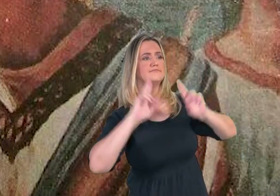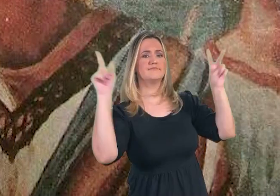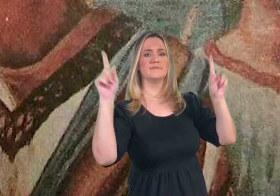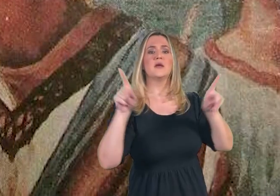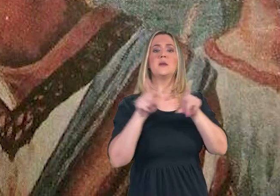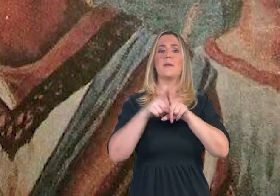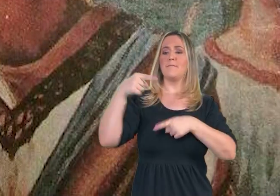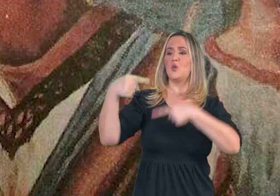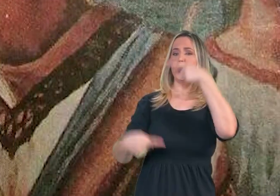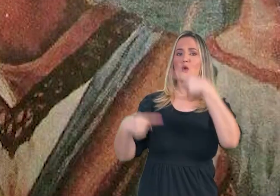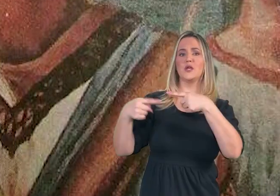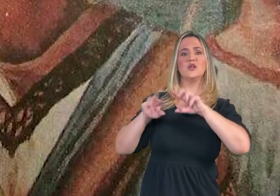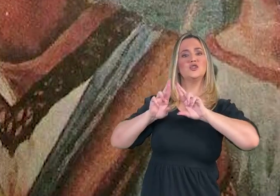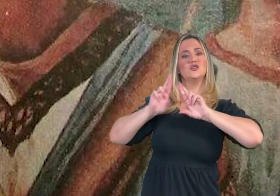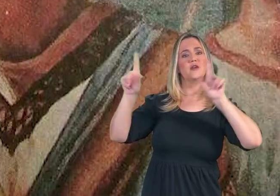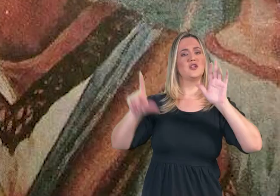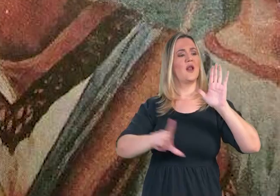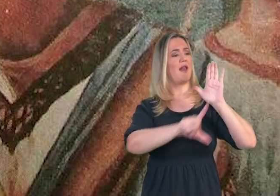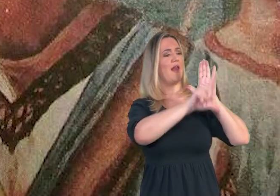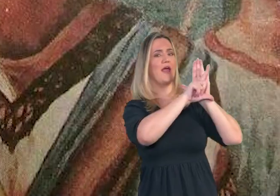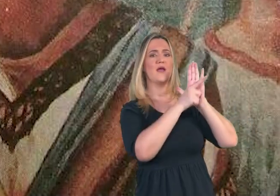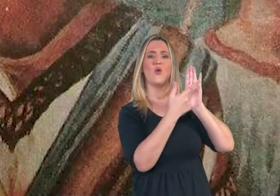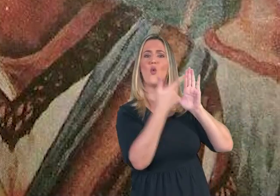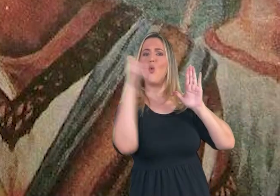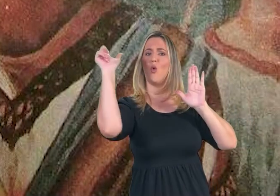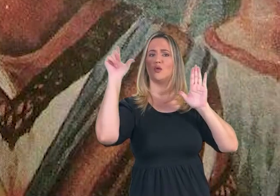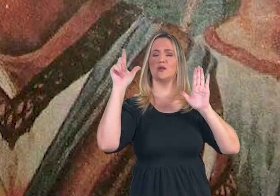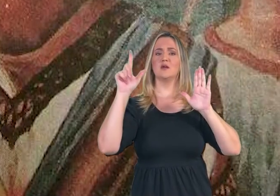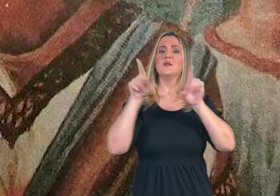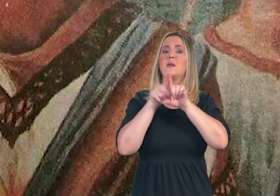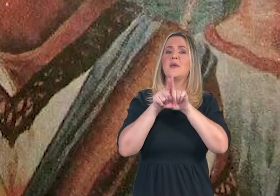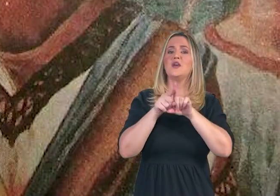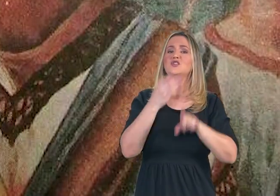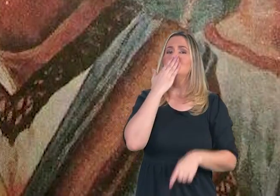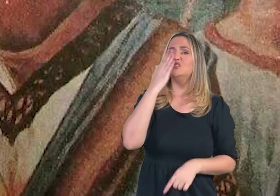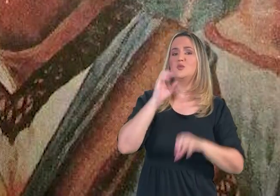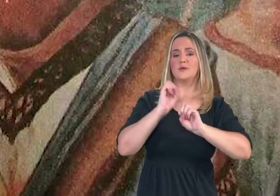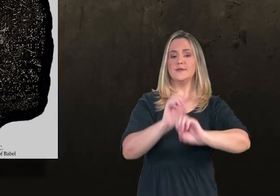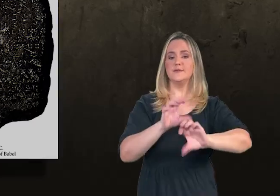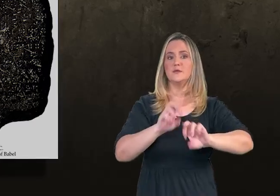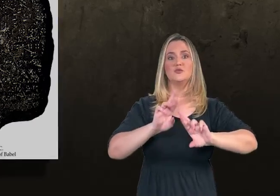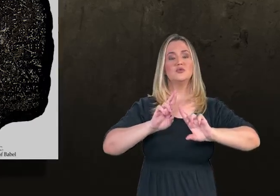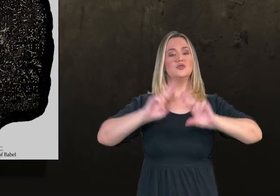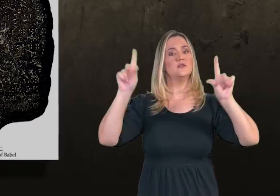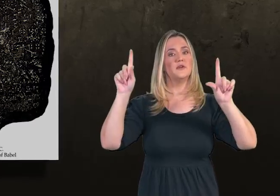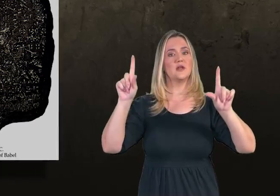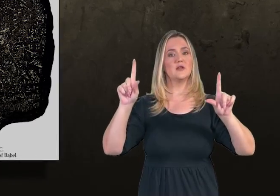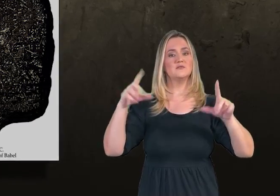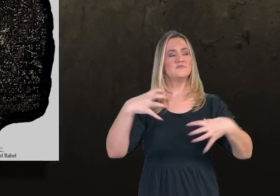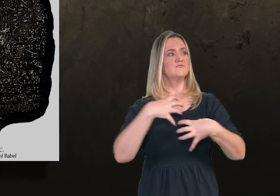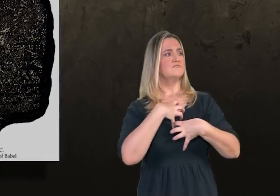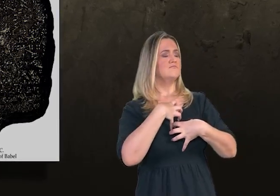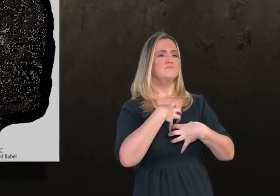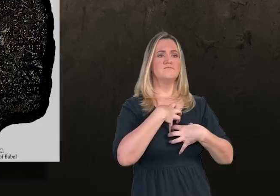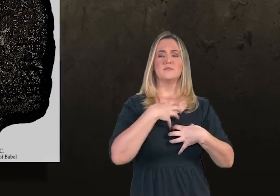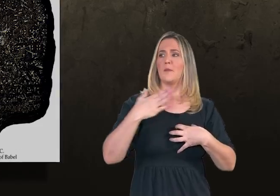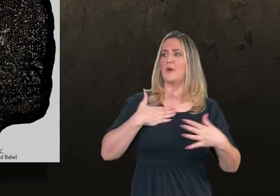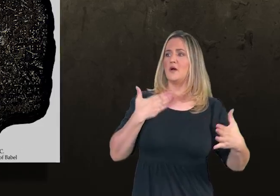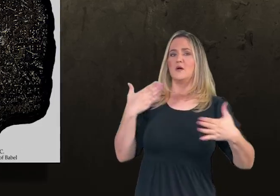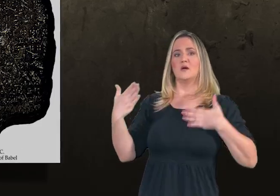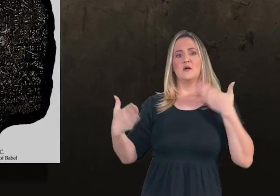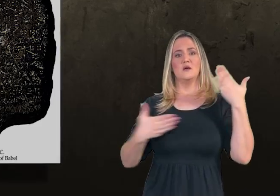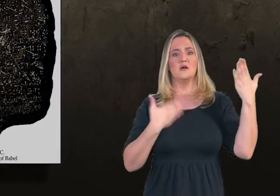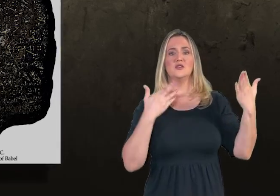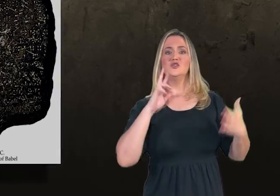sistema político, leis diferentes, um novo sistema educacional, novas crenças. Na verdade, existem apenas